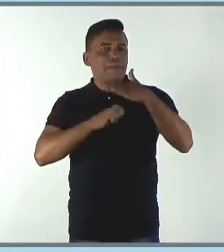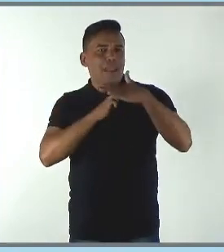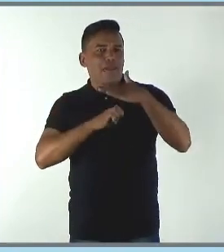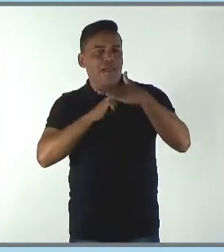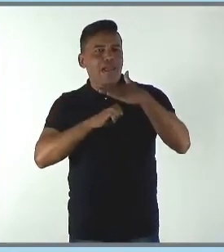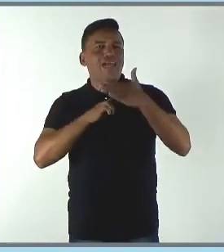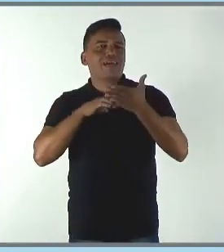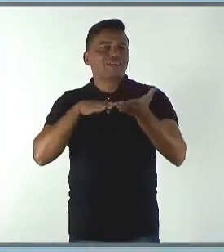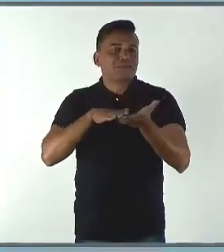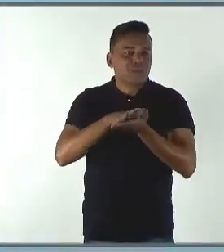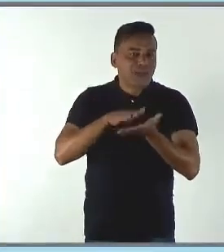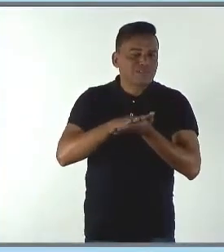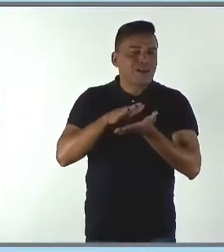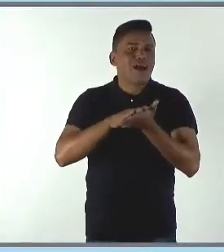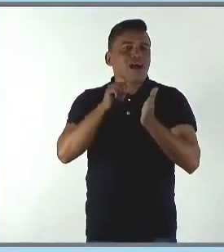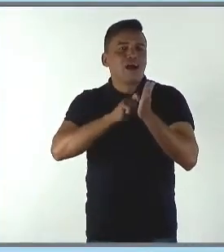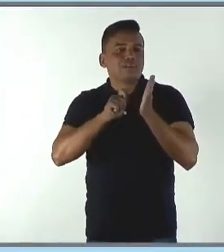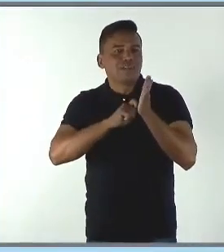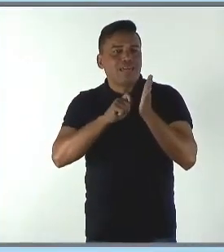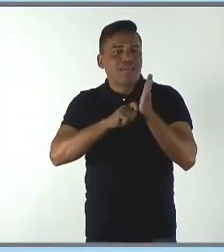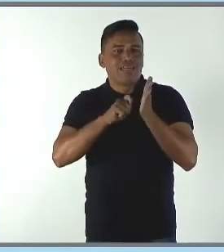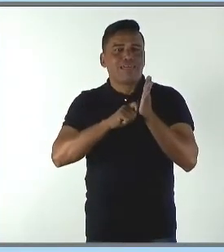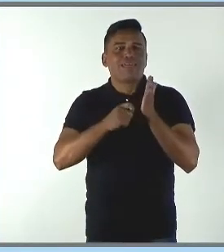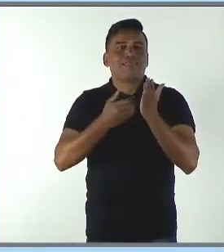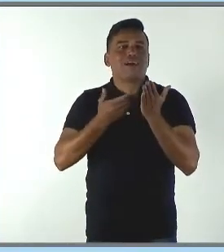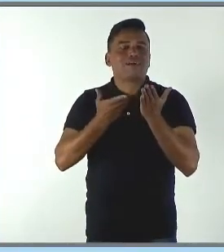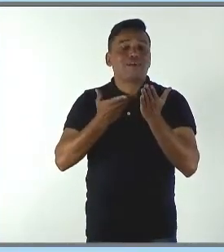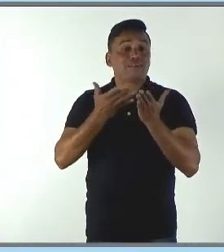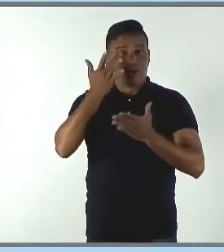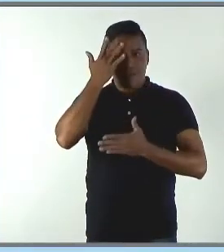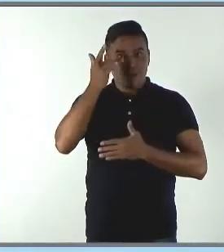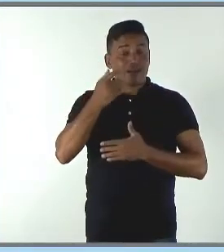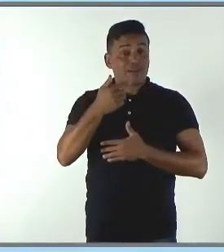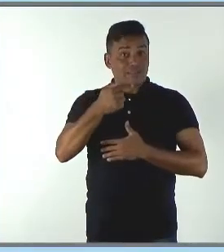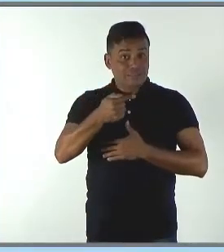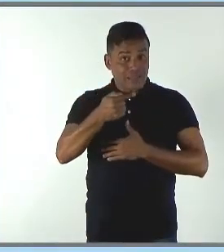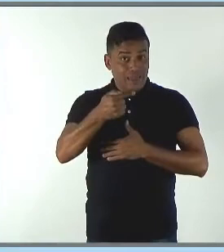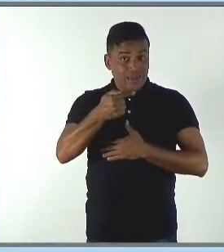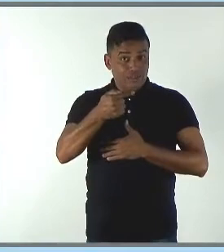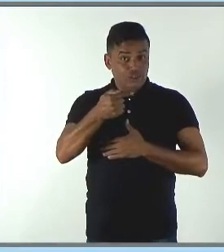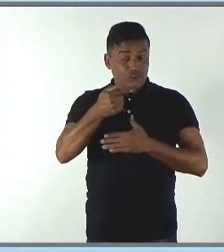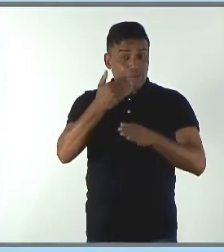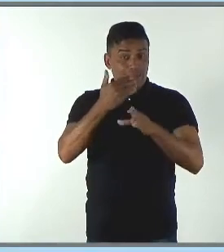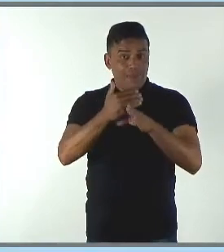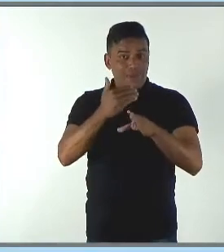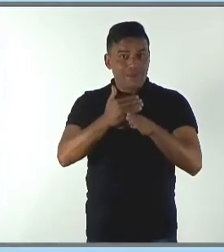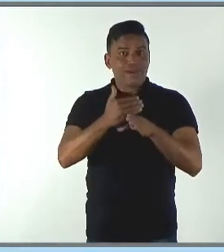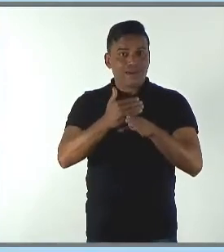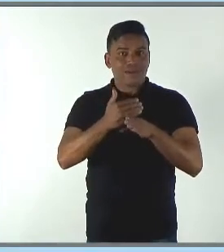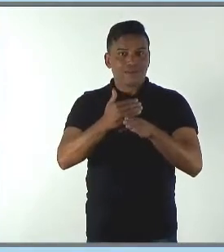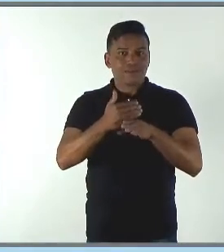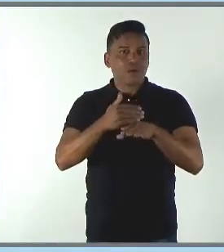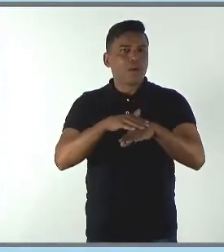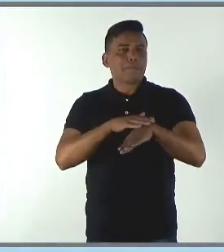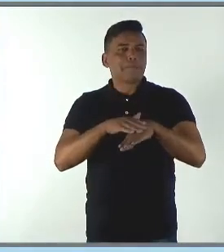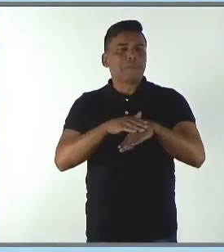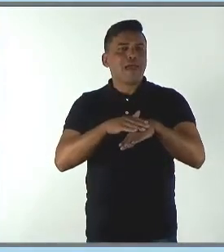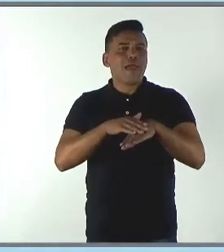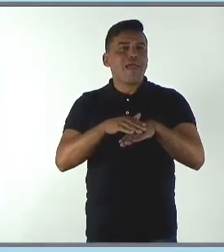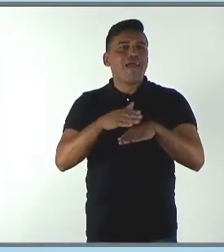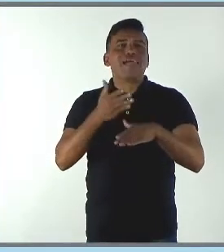nós temos uma mesa às 7h30 chamada A Pele da Edição, em que a própria Masa vai estar, né?